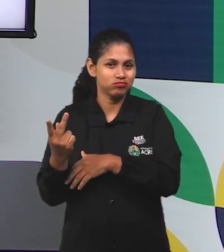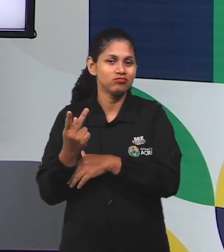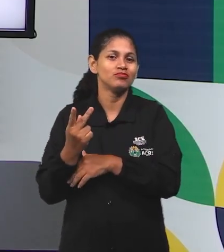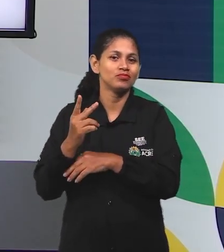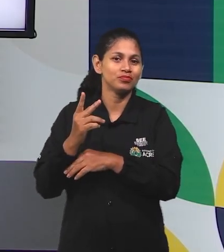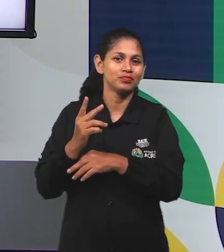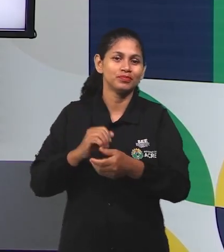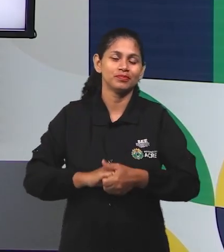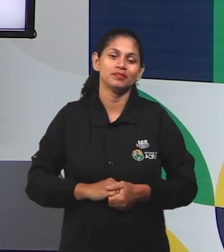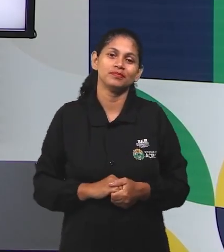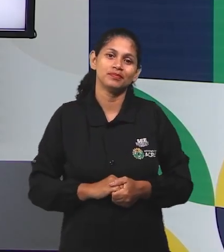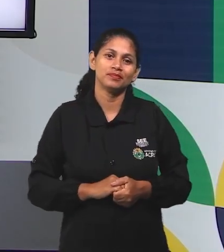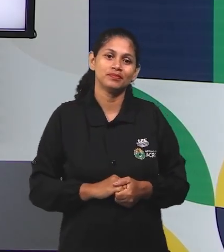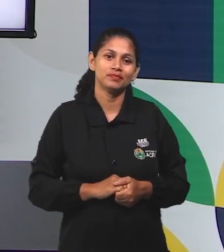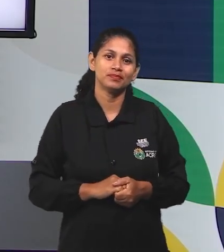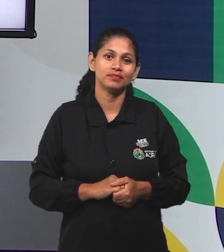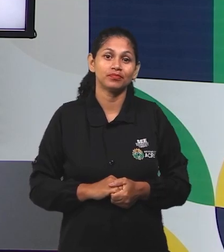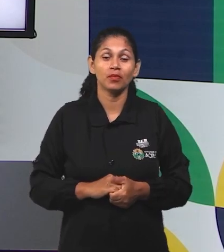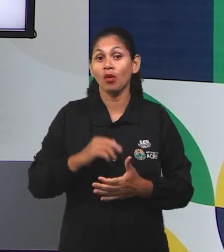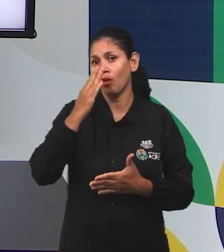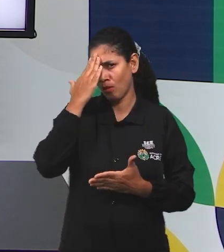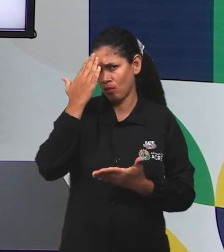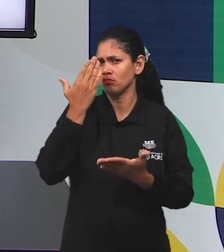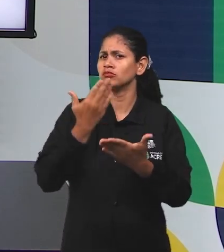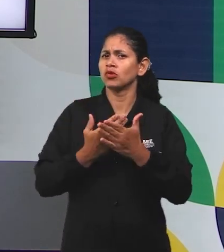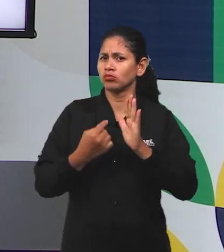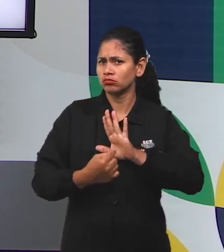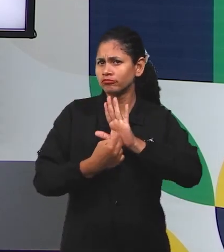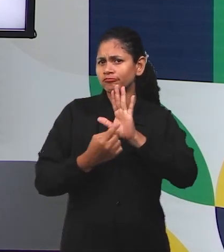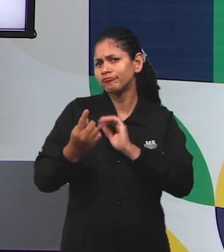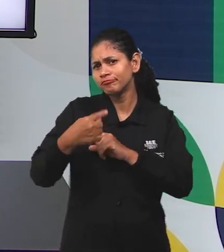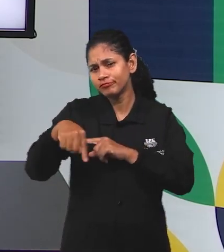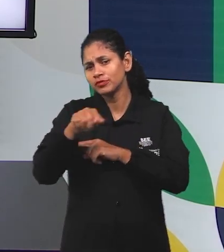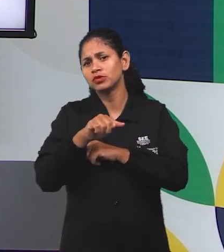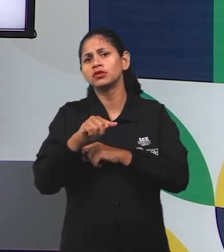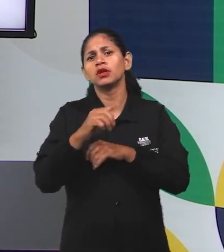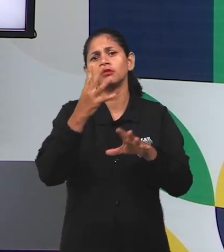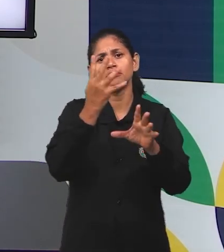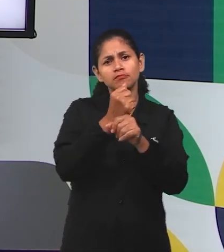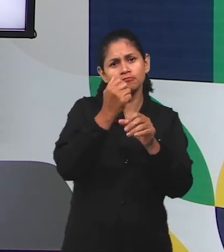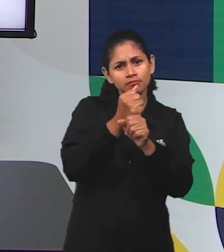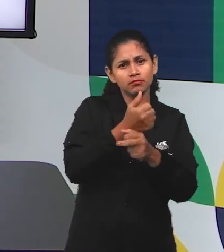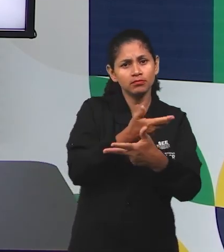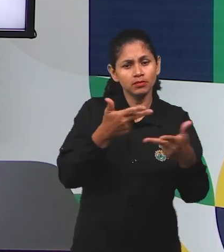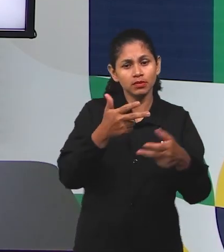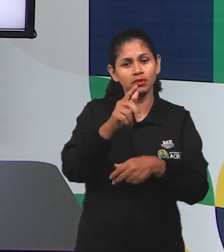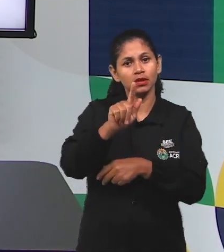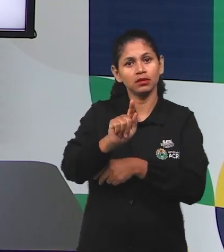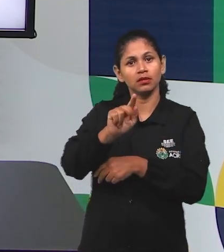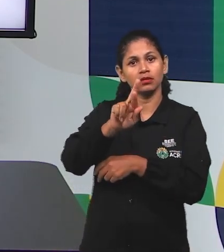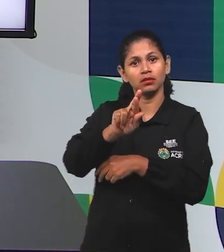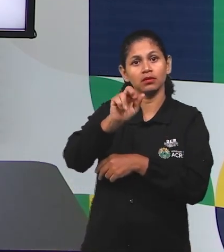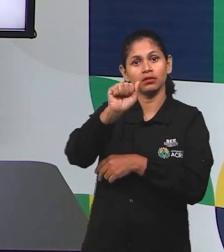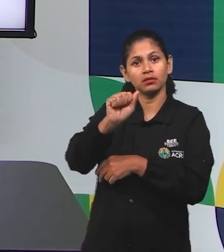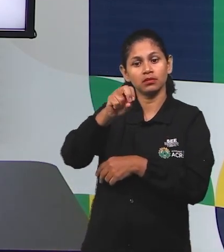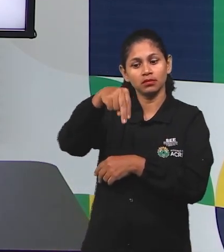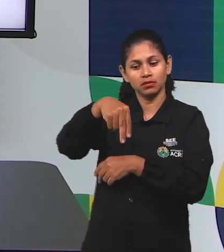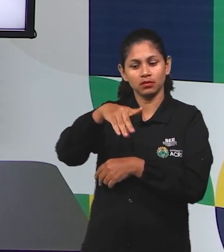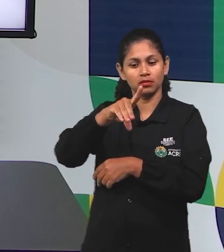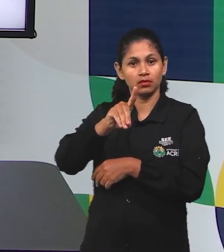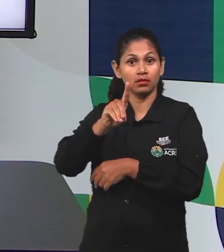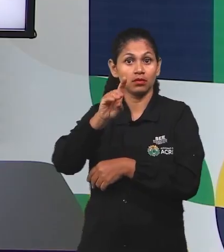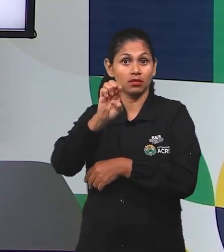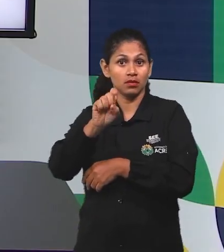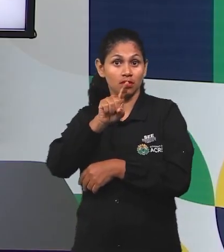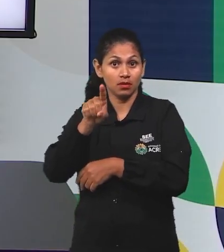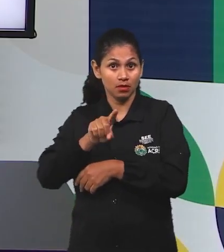compostas. Tá certo? Eu acredito que o que eu mostrei para vocês por grandeza, observe que está tudo recheado de grandeza. Velocidade é uma